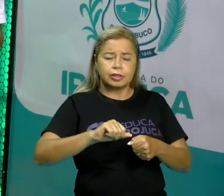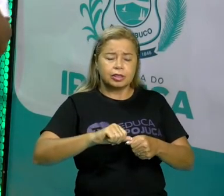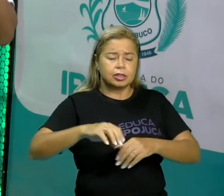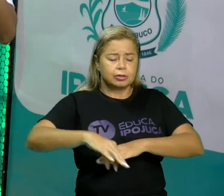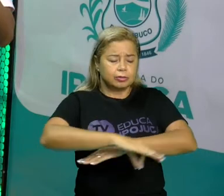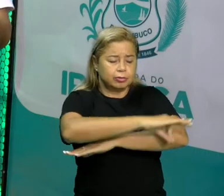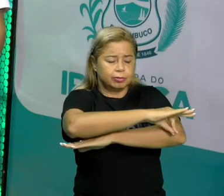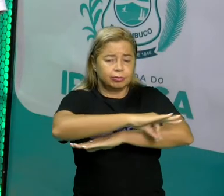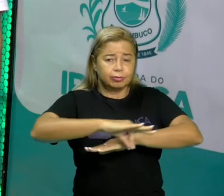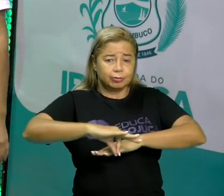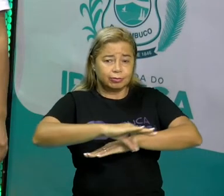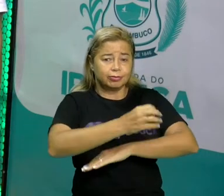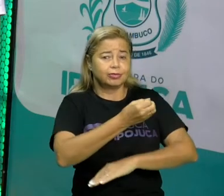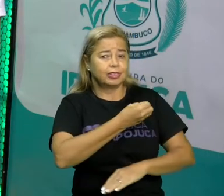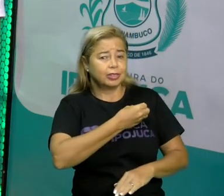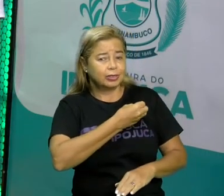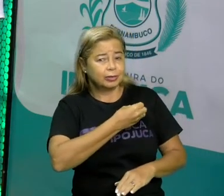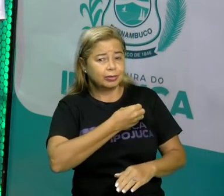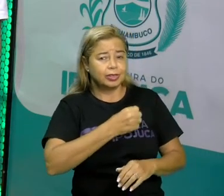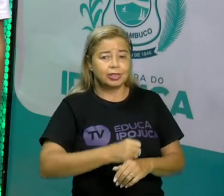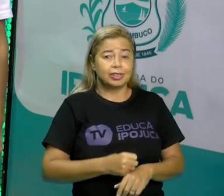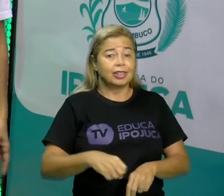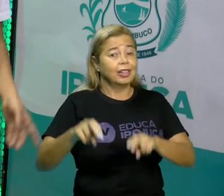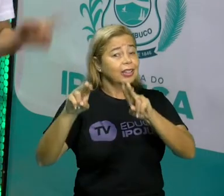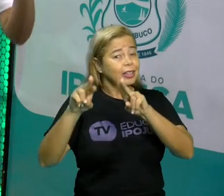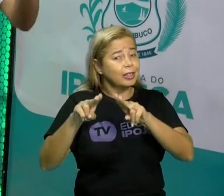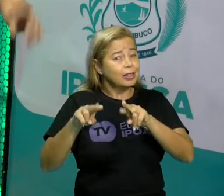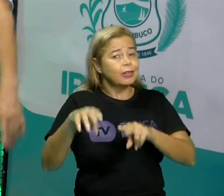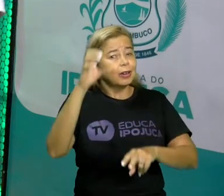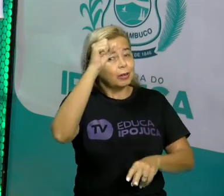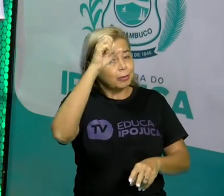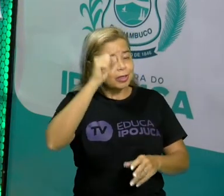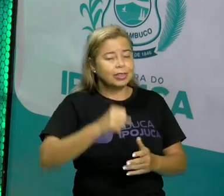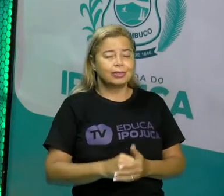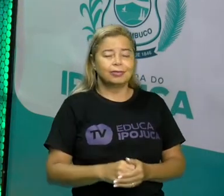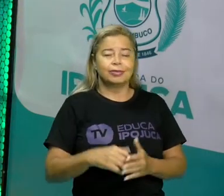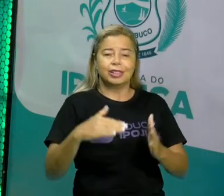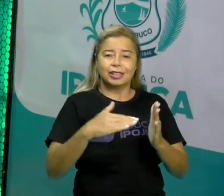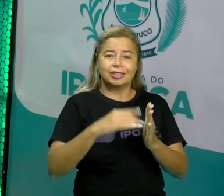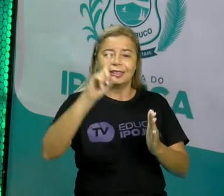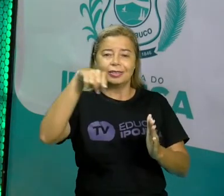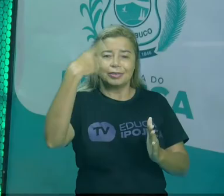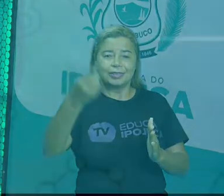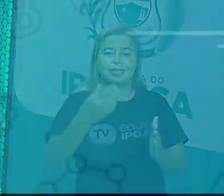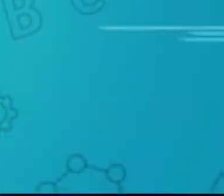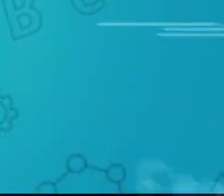numerada aí na sua casa, do jeito que eu ensinei aqui. Até a próxima aula.